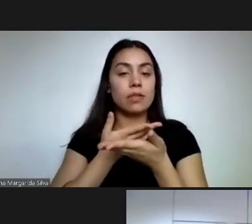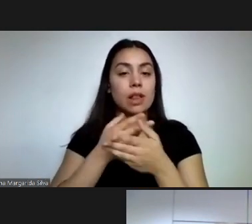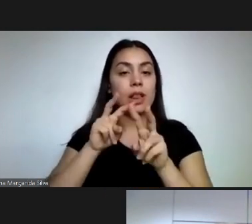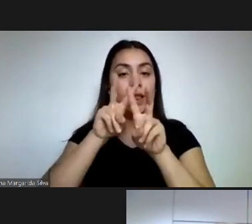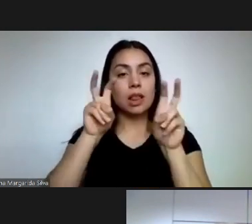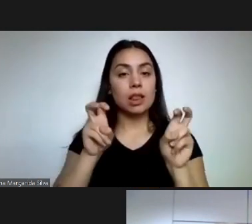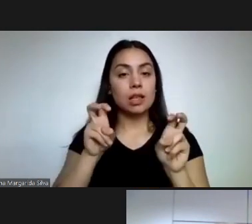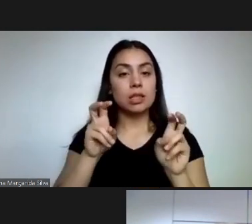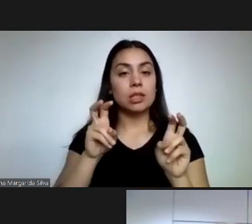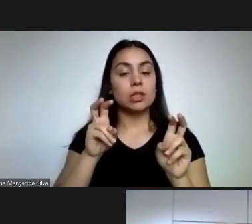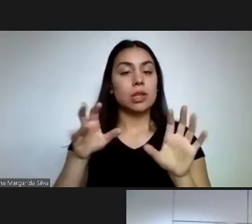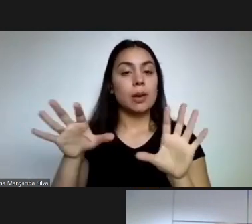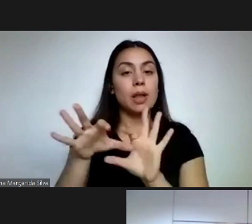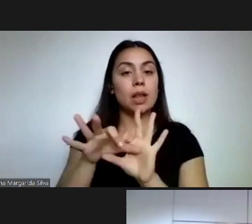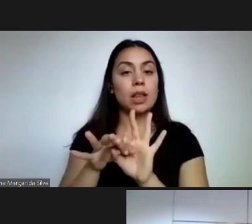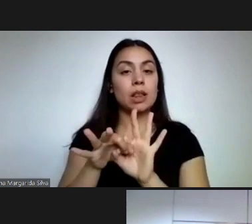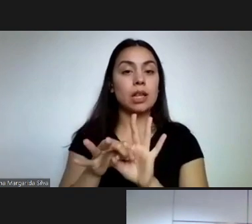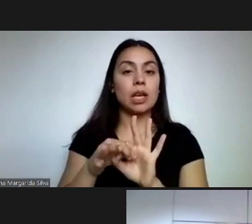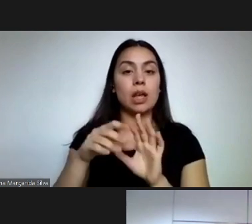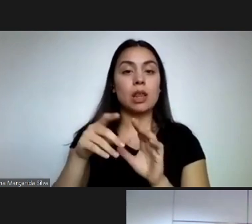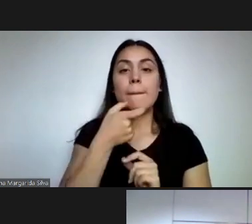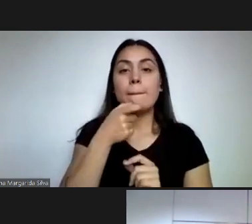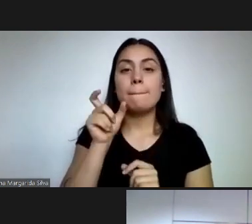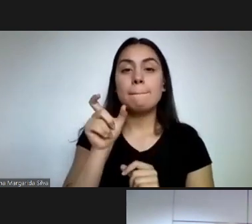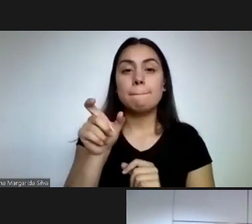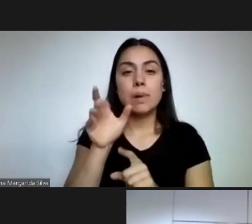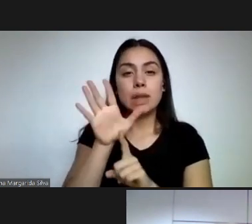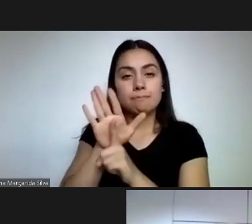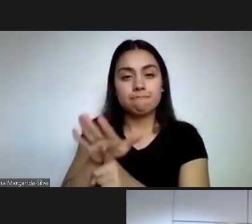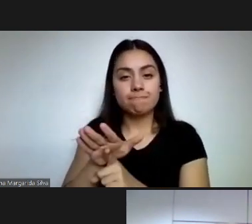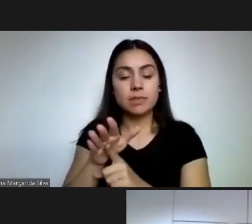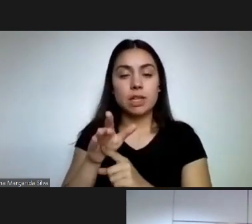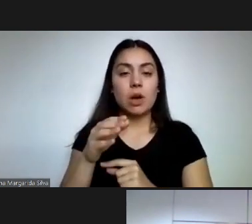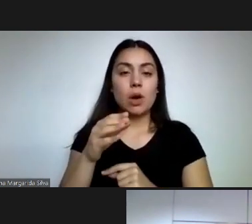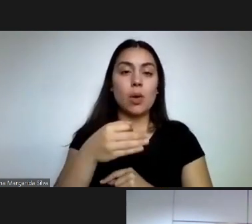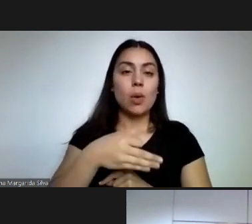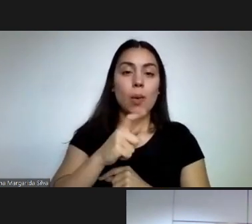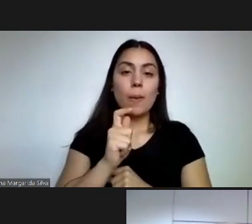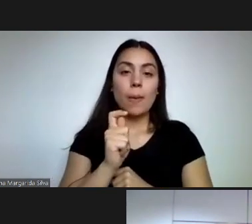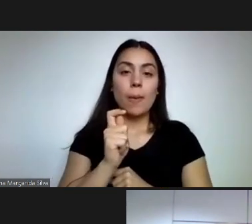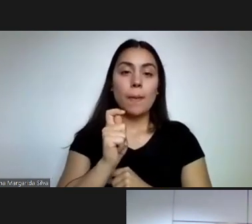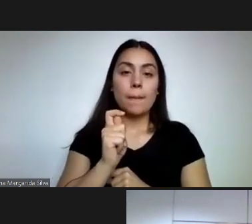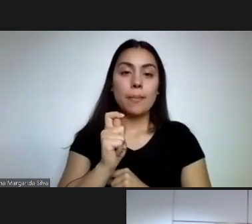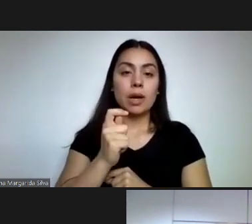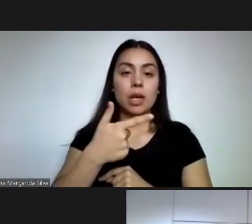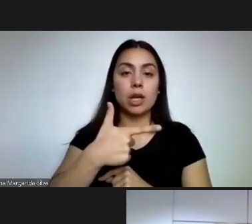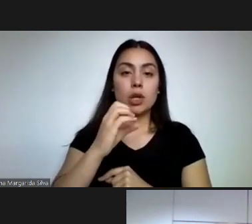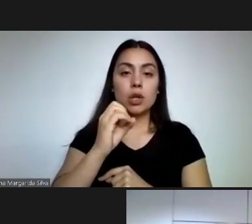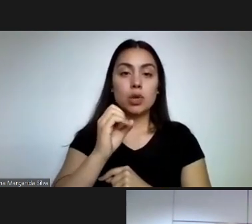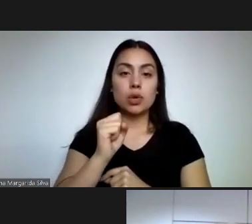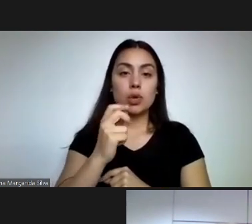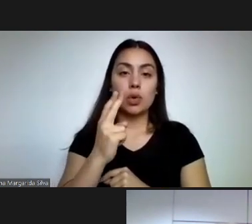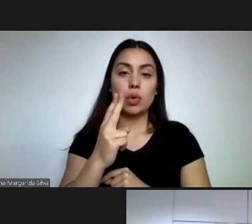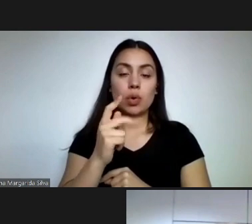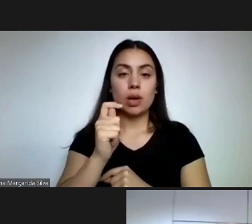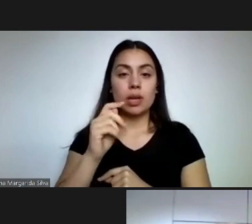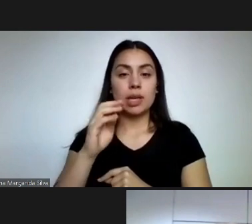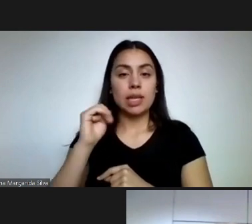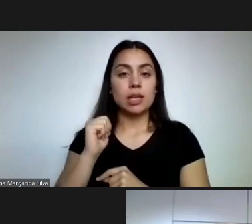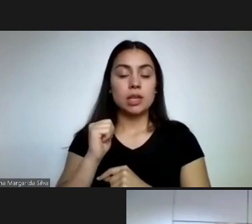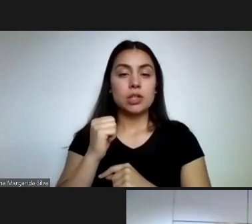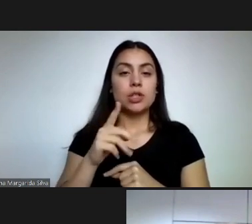dos sotaques, por exemplo, o português, etc., é verdade que também isso é muito utilizado no humor para desqualificar, não é? E